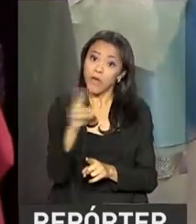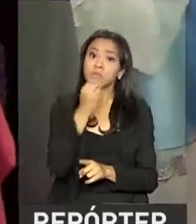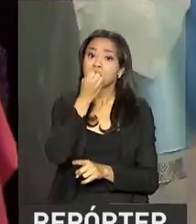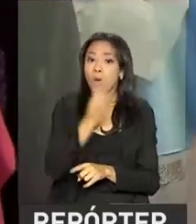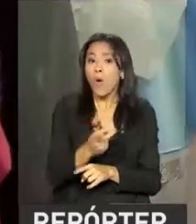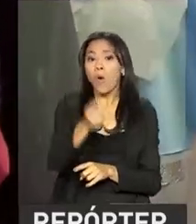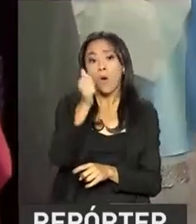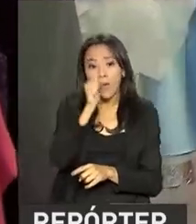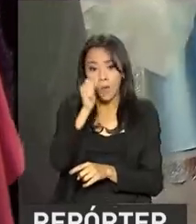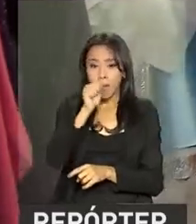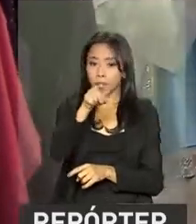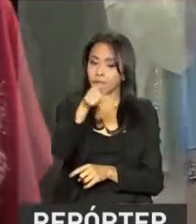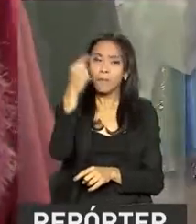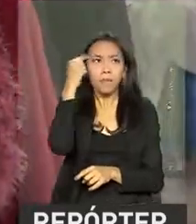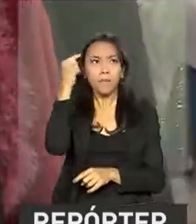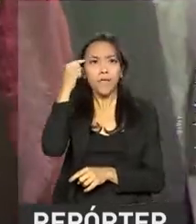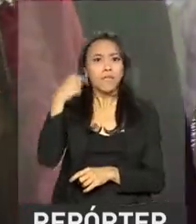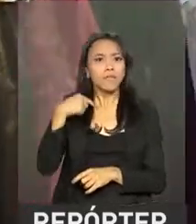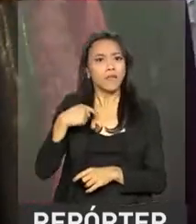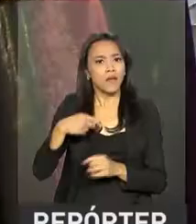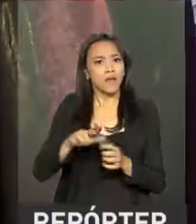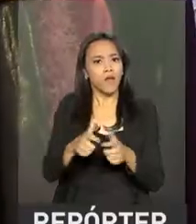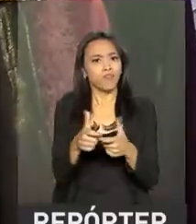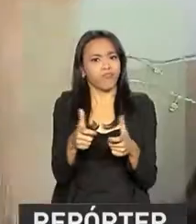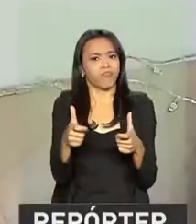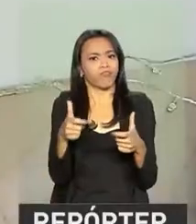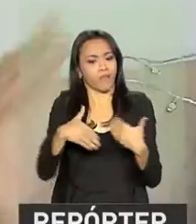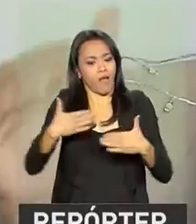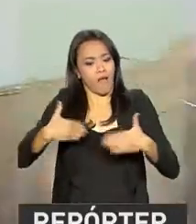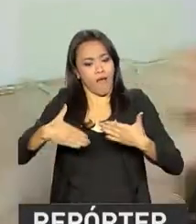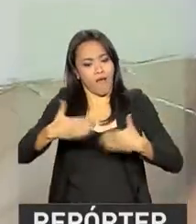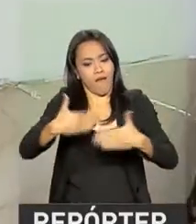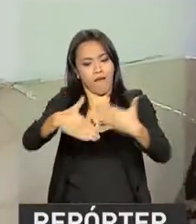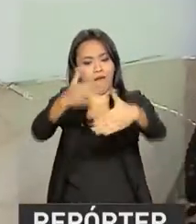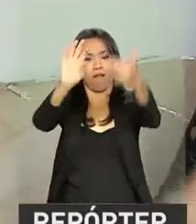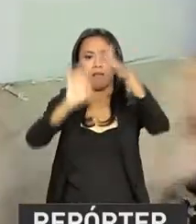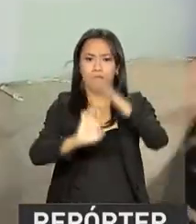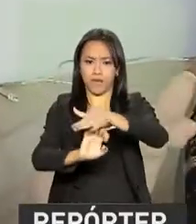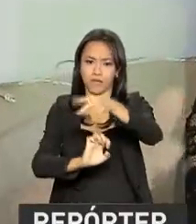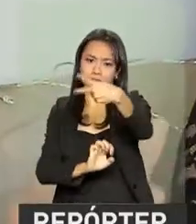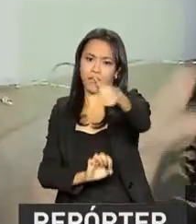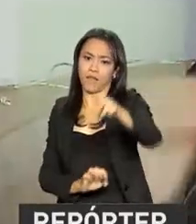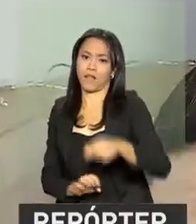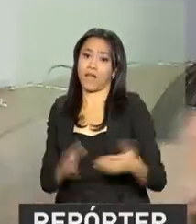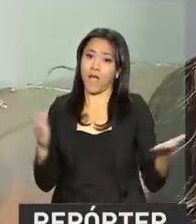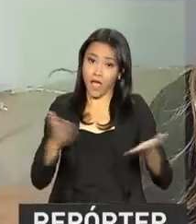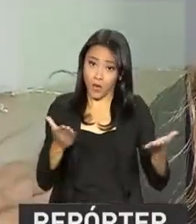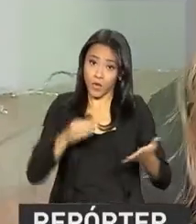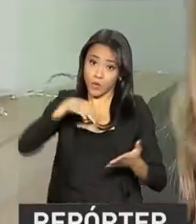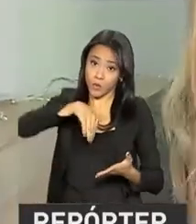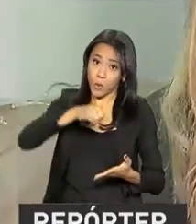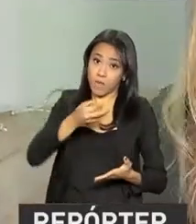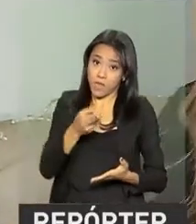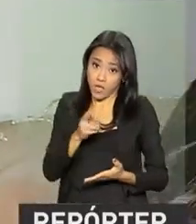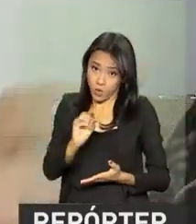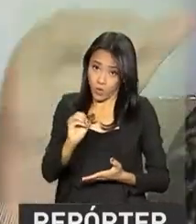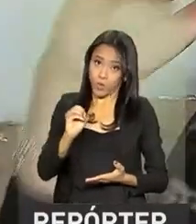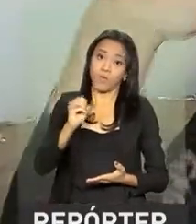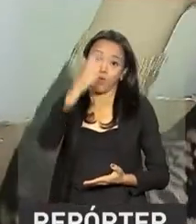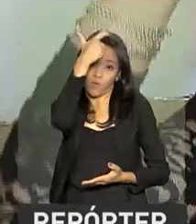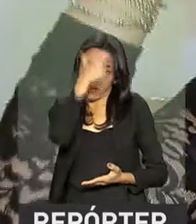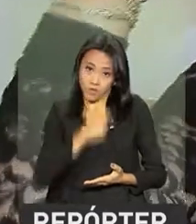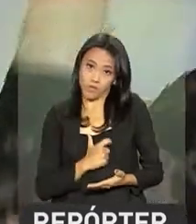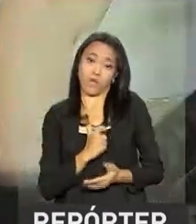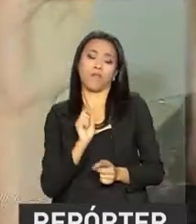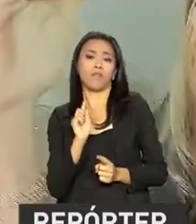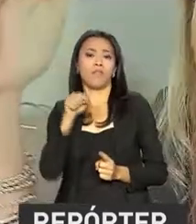cordeiro que só pensa em crescer voando alto é estou aqui agora microempreendedor individual e daqui a pouco